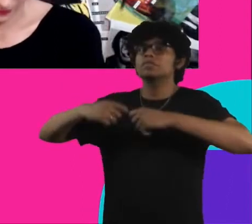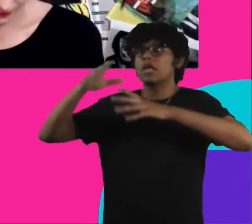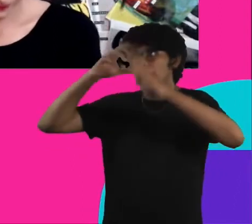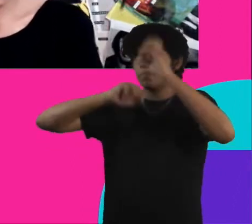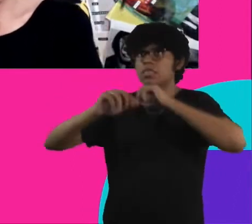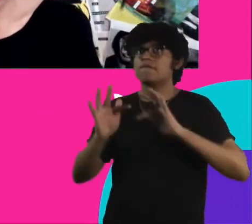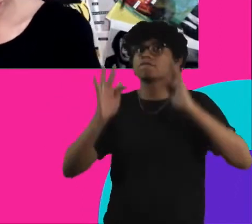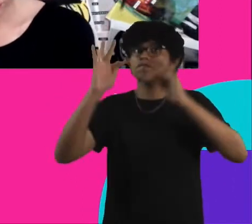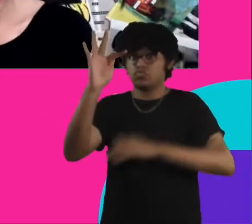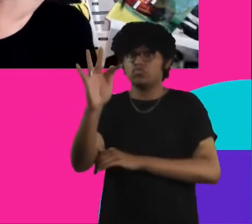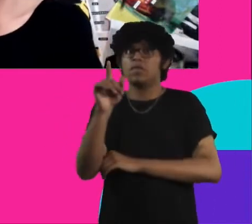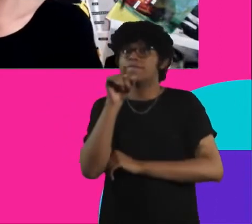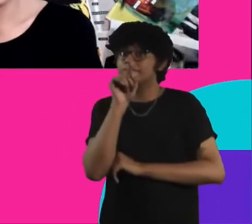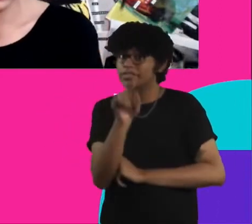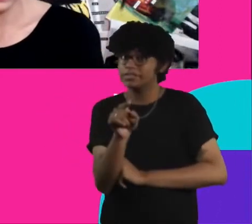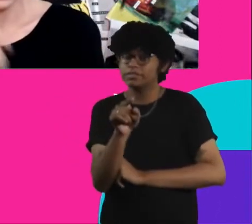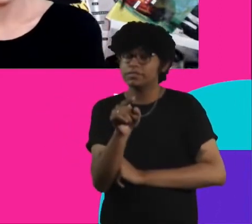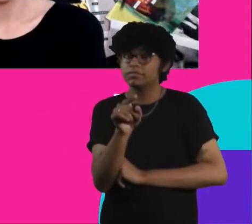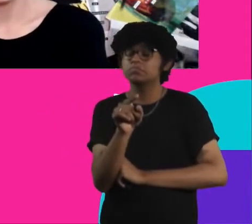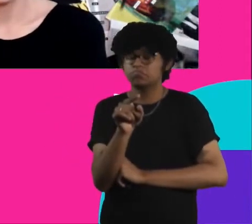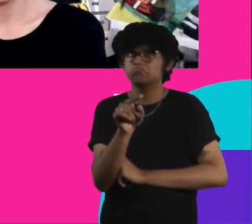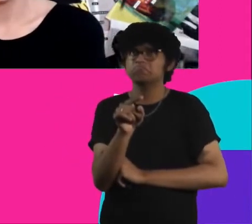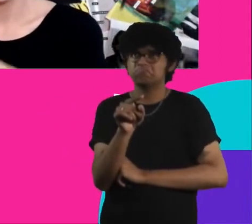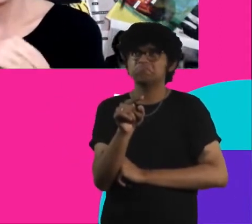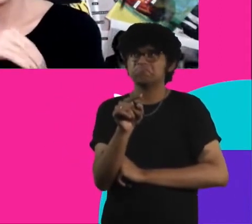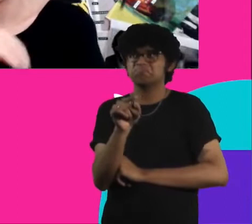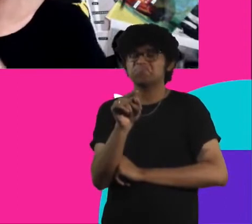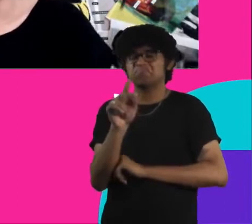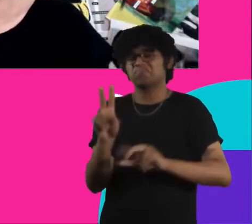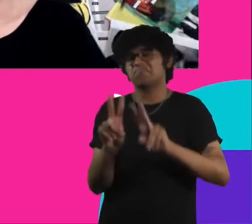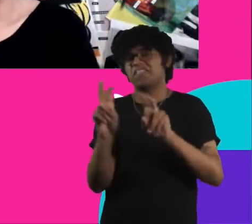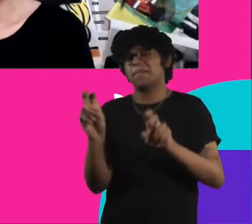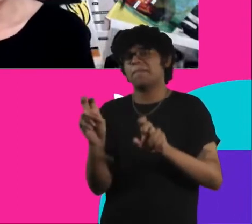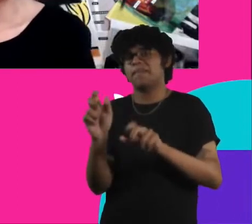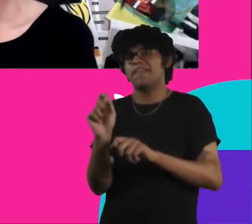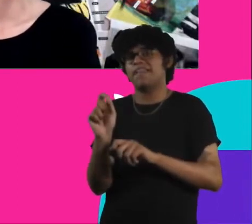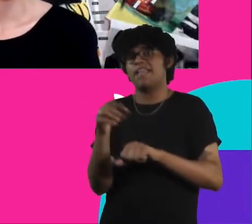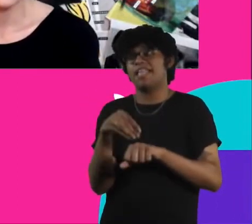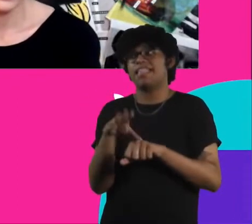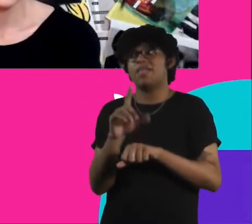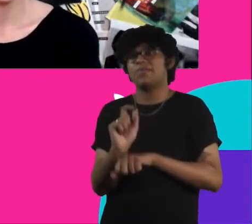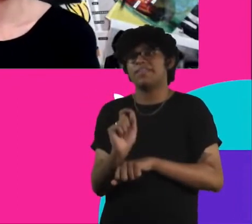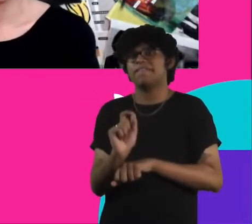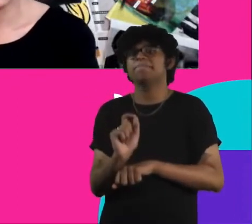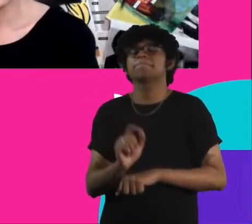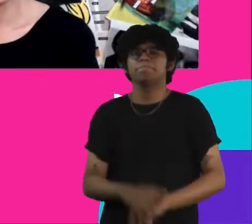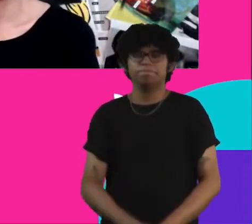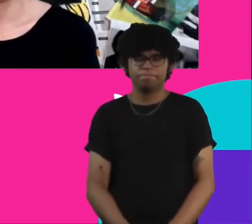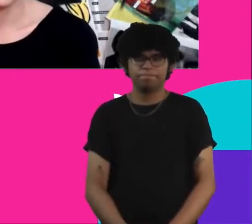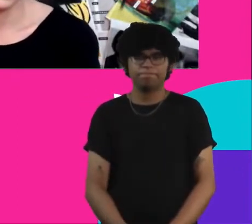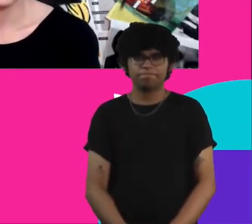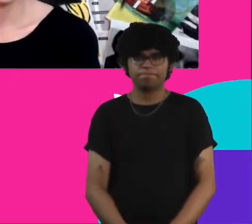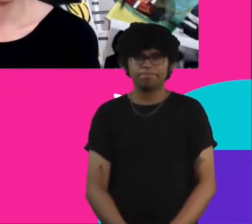futuro, você sabiamente levantou de novo a bola aí para eu soltar um assunto que é assim. Você foi